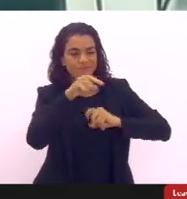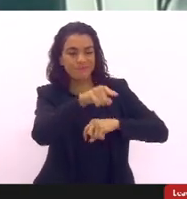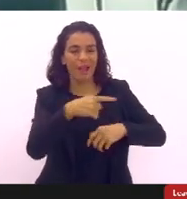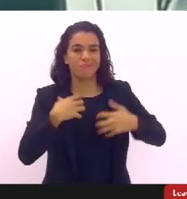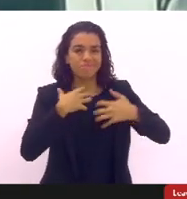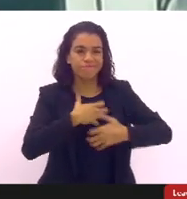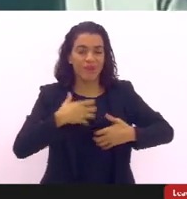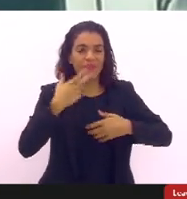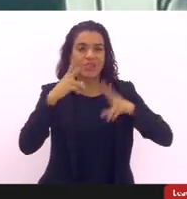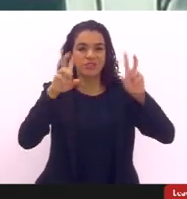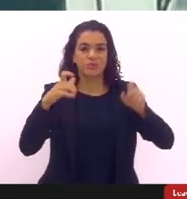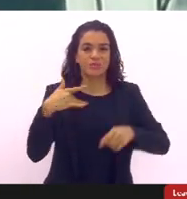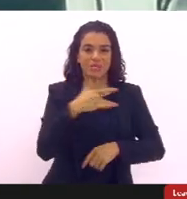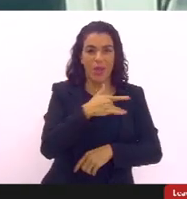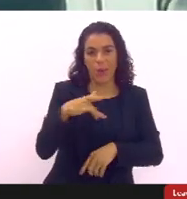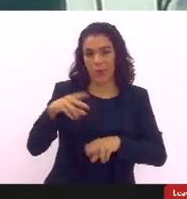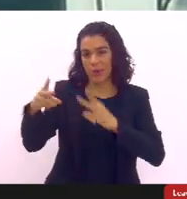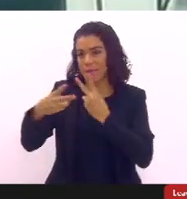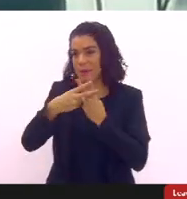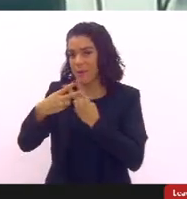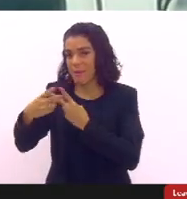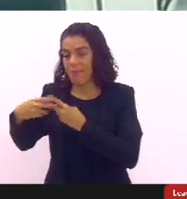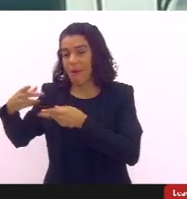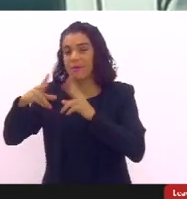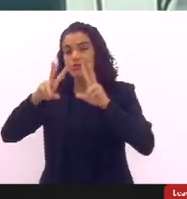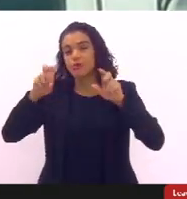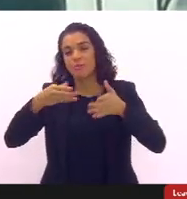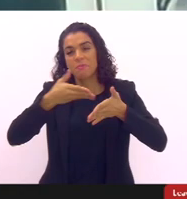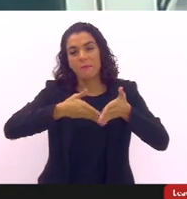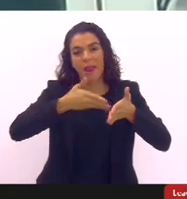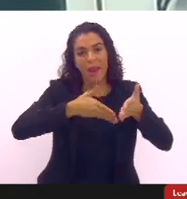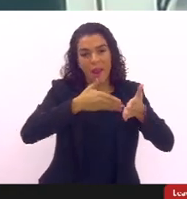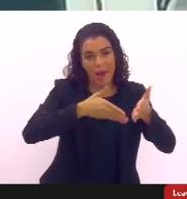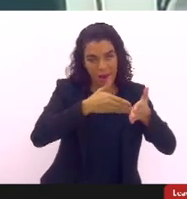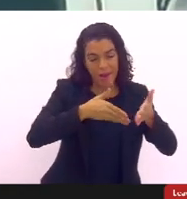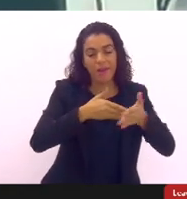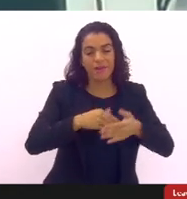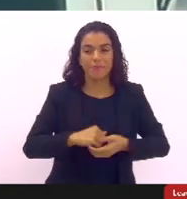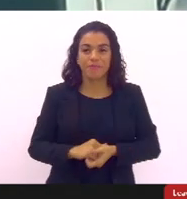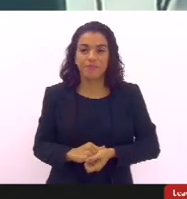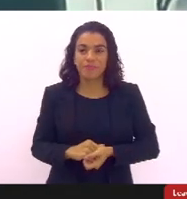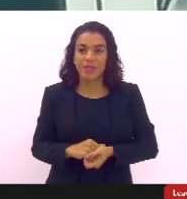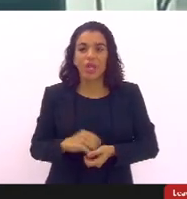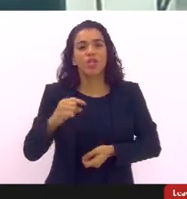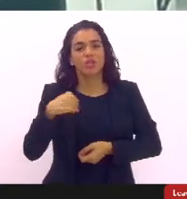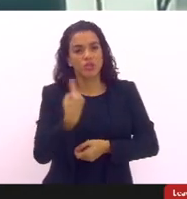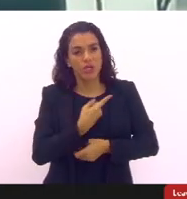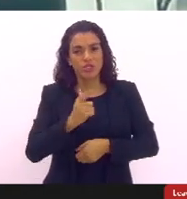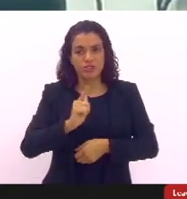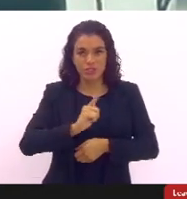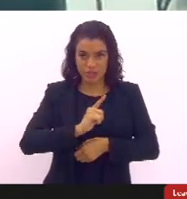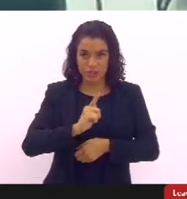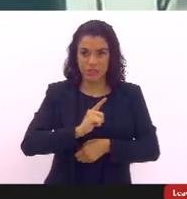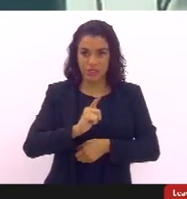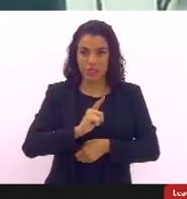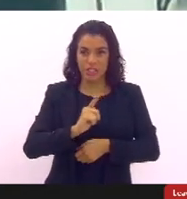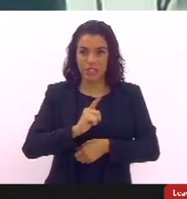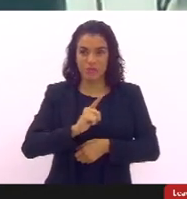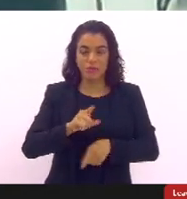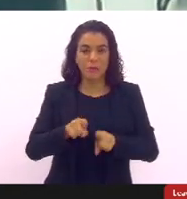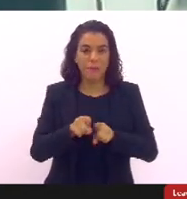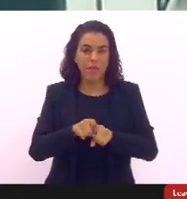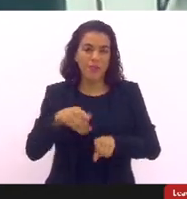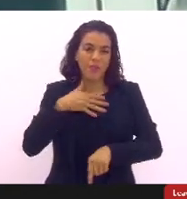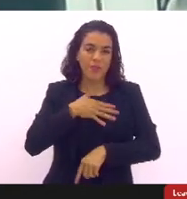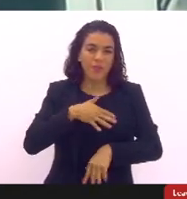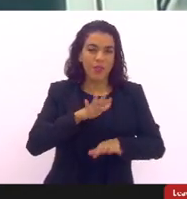da saúde prisional, as grandes barreiras, né, que são colocadas com relação a isso. Nós temos aqui, eu gostaria, no final